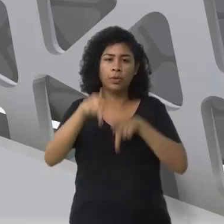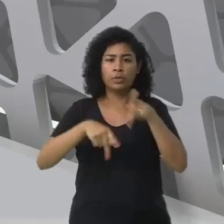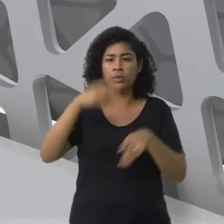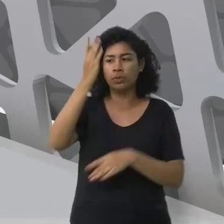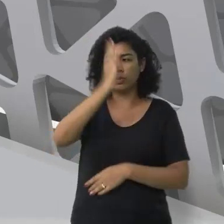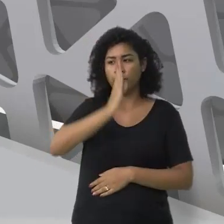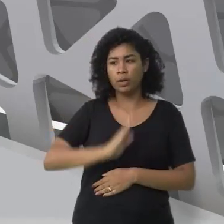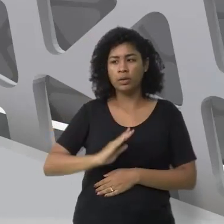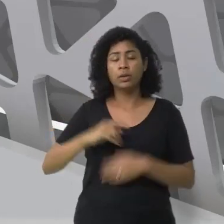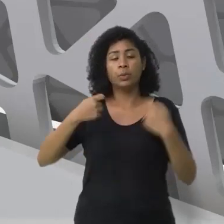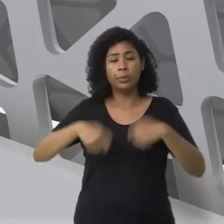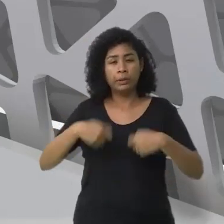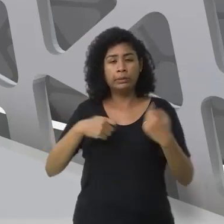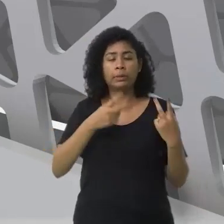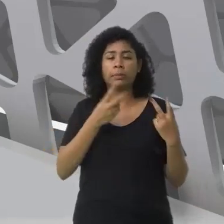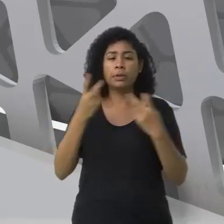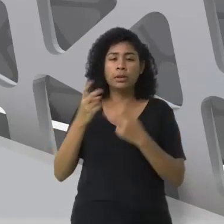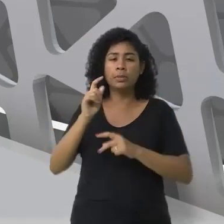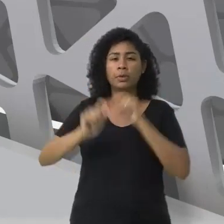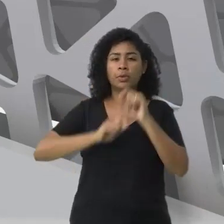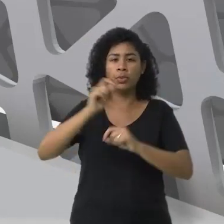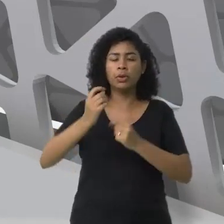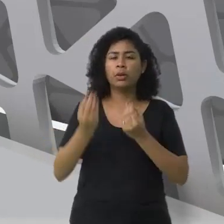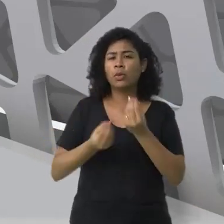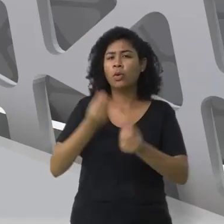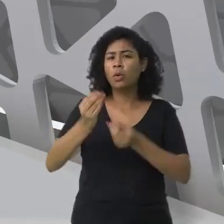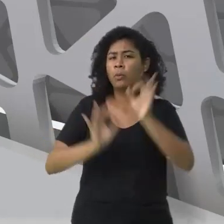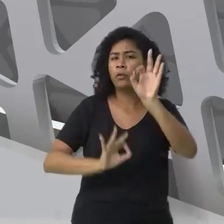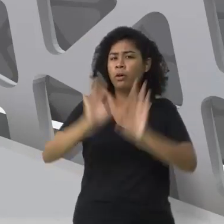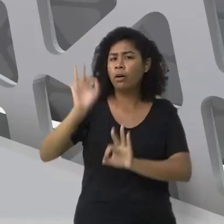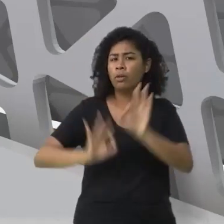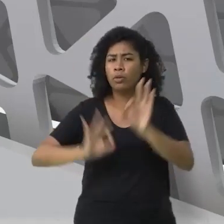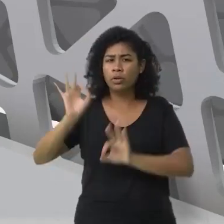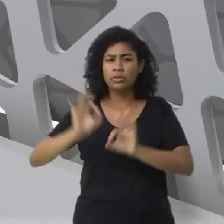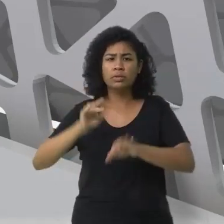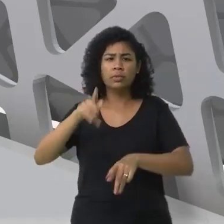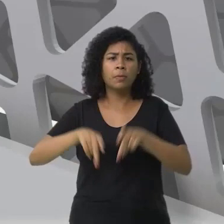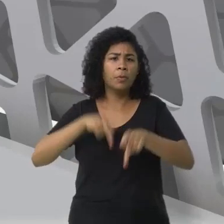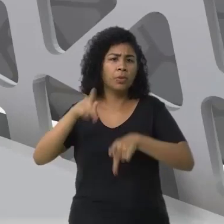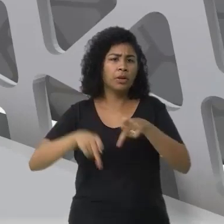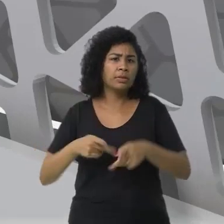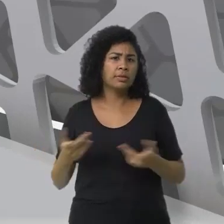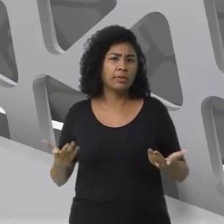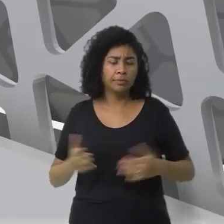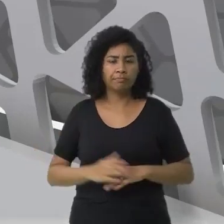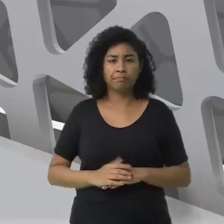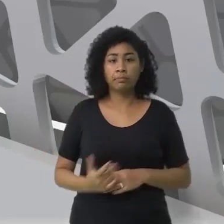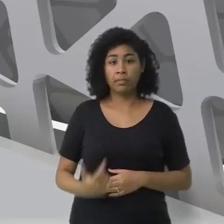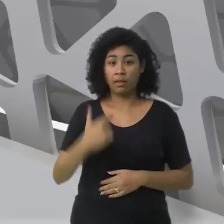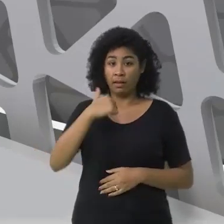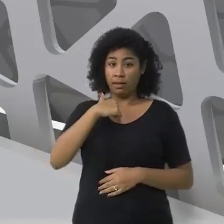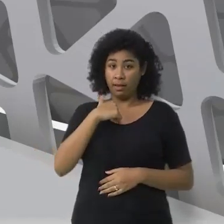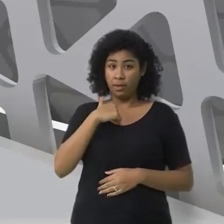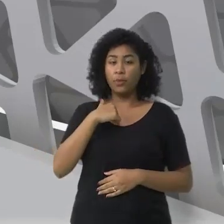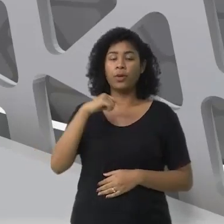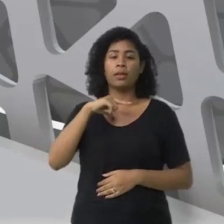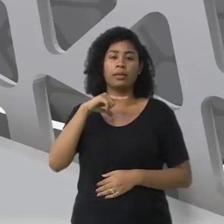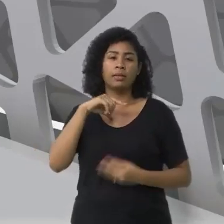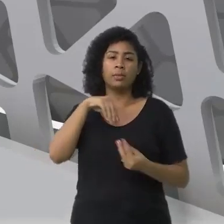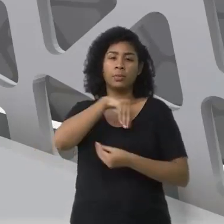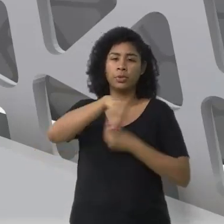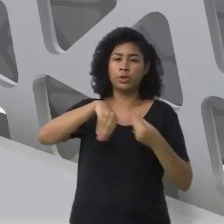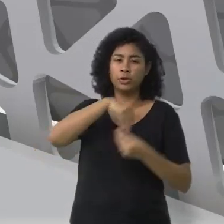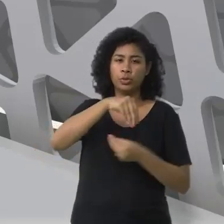nós também temos que verificar como é que acabou sendo formada aí a nossa população. Eu, né, tenho a mistura